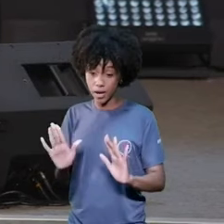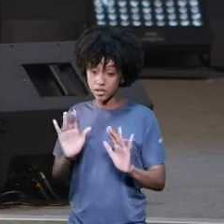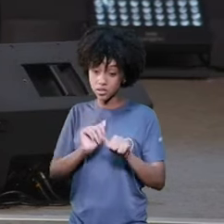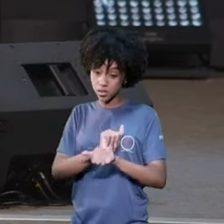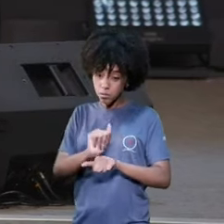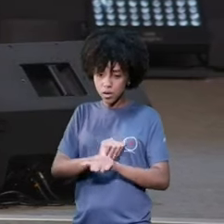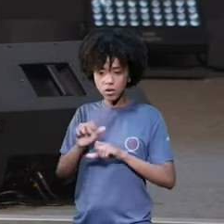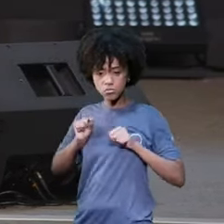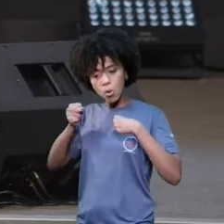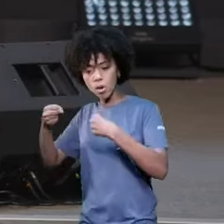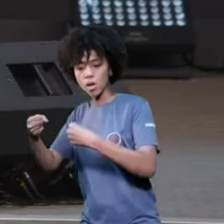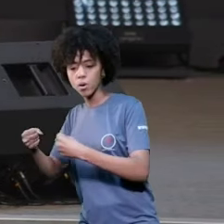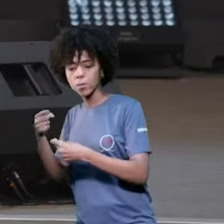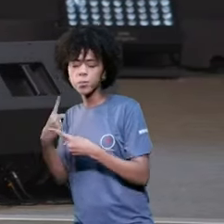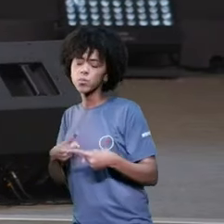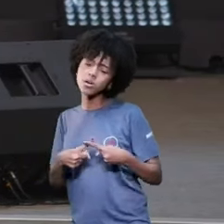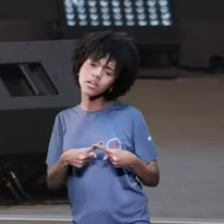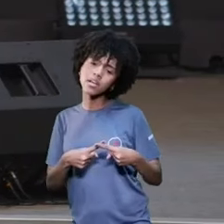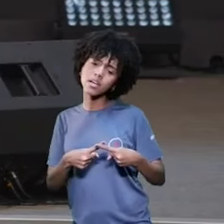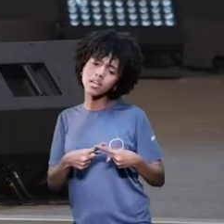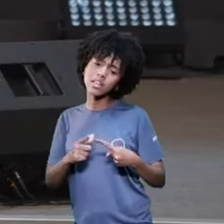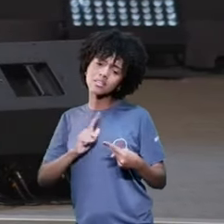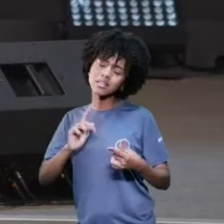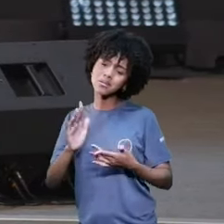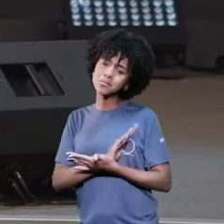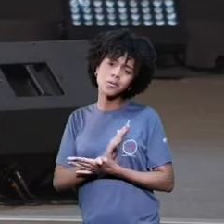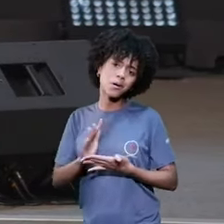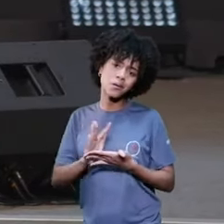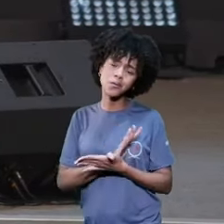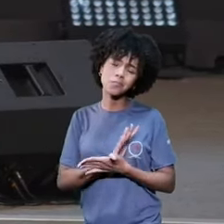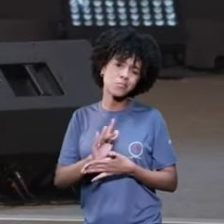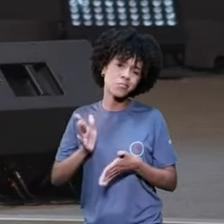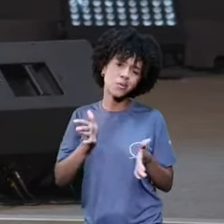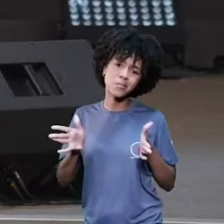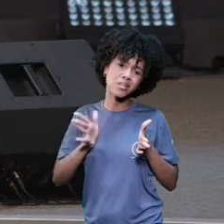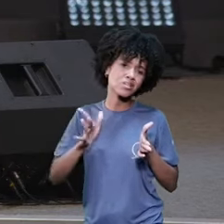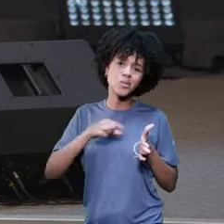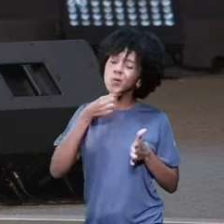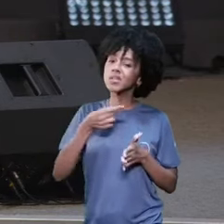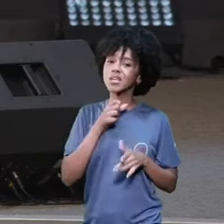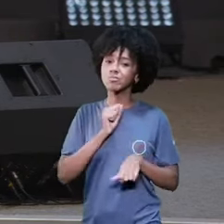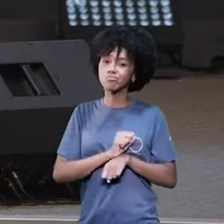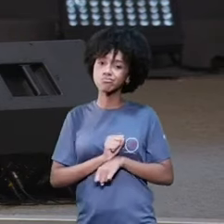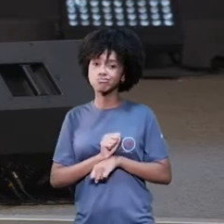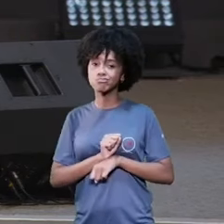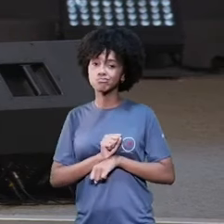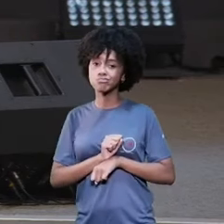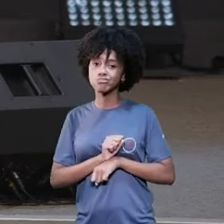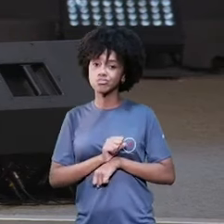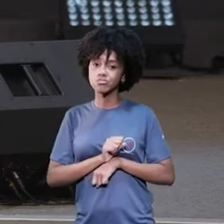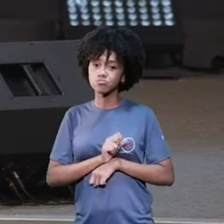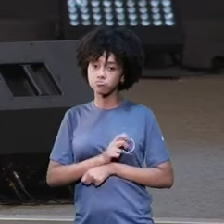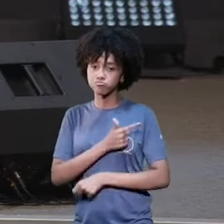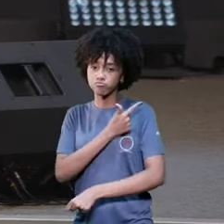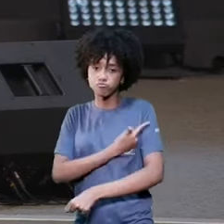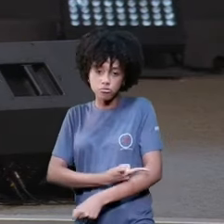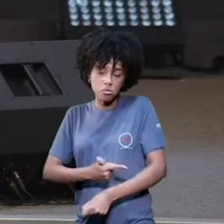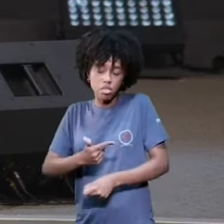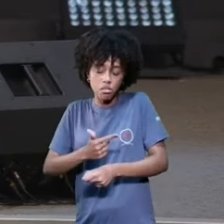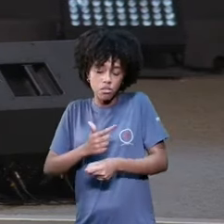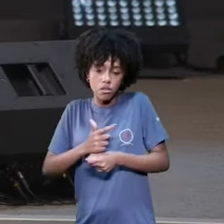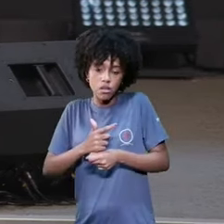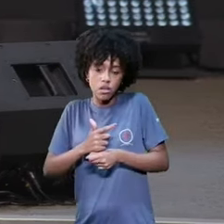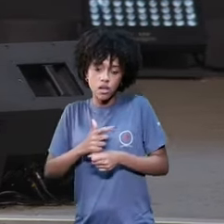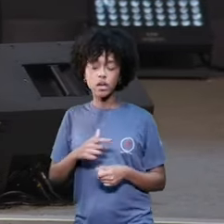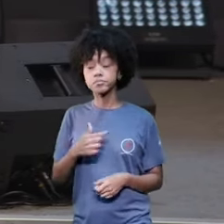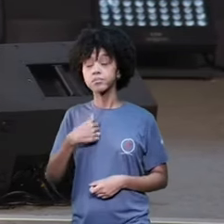correu. E correu por quê, pastor? É porque tem hora que não dá para ficar mantendo pose, irmão. Tem hora que não dá para botar os pés para cima e falar assim: não, eu acredito